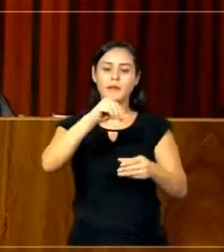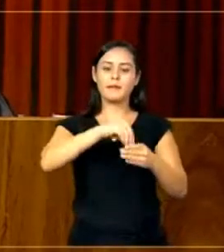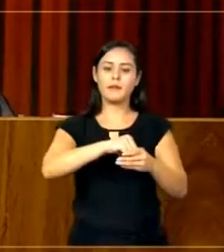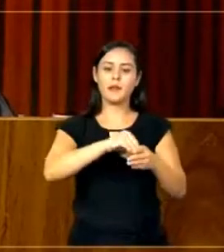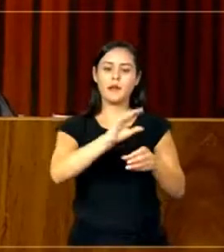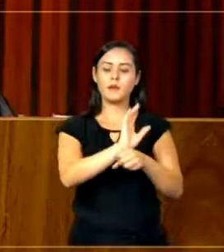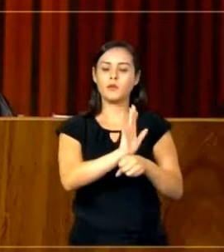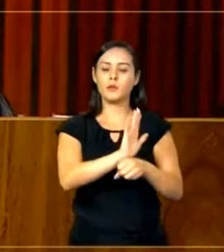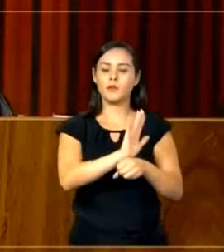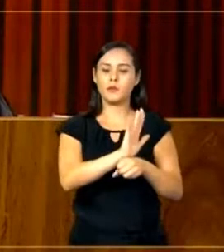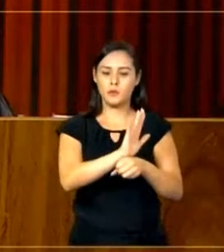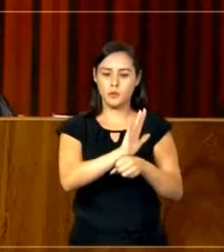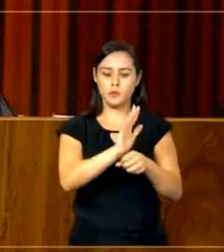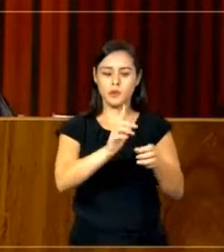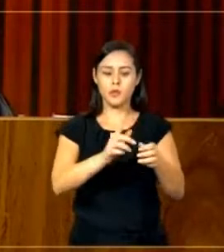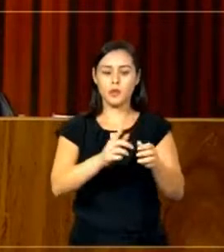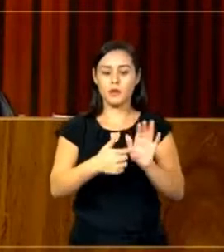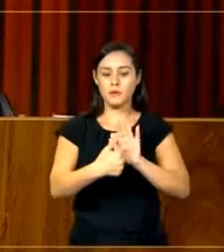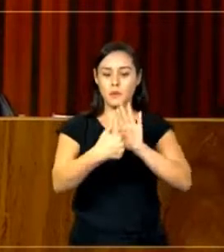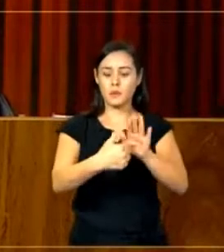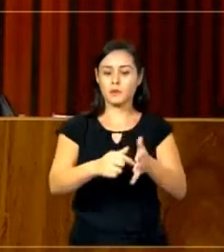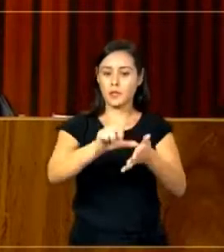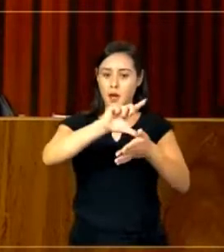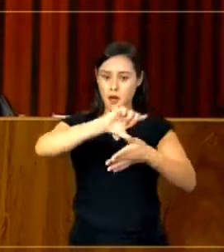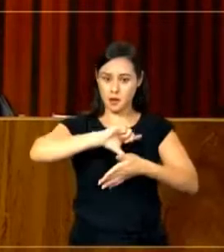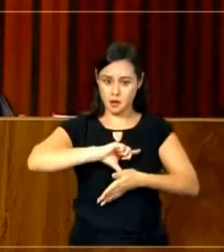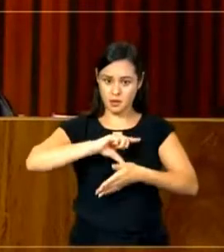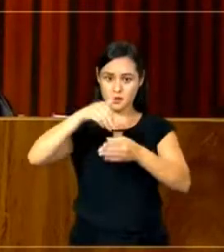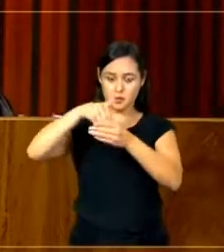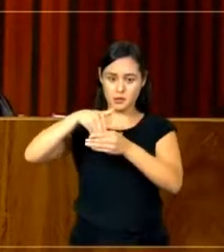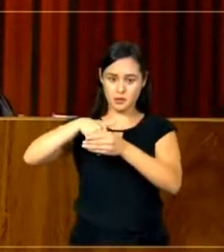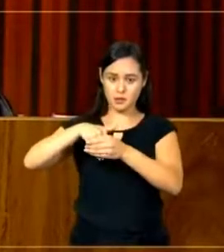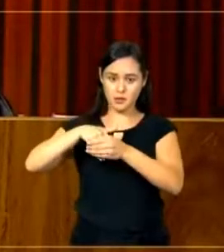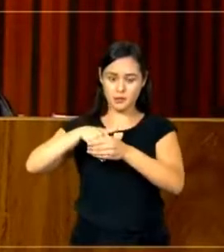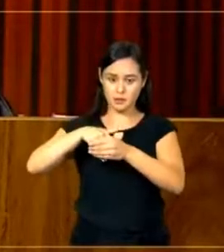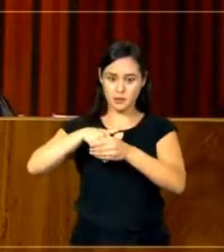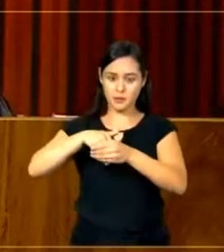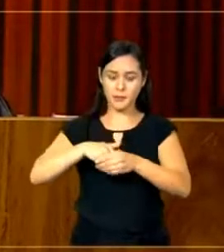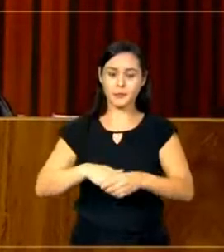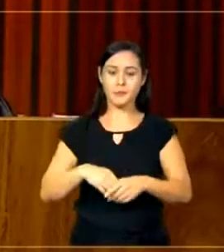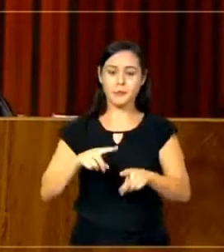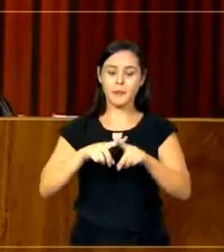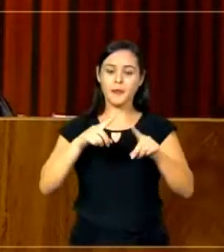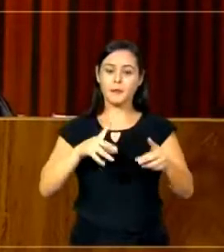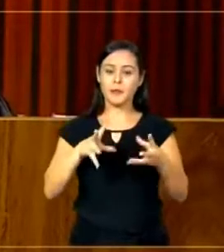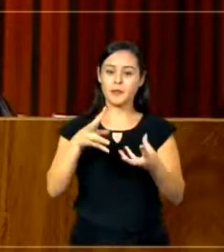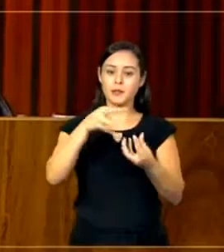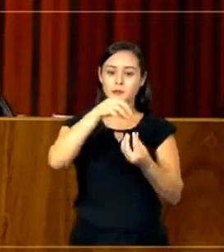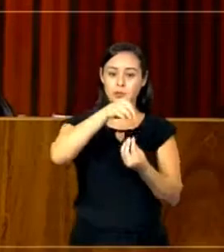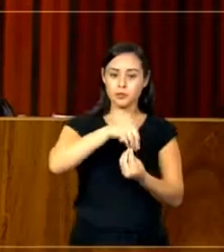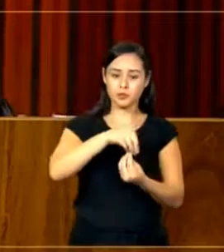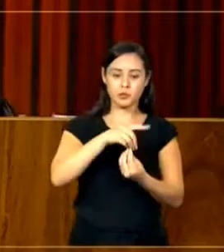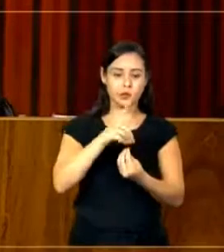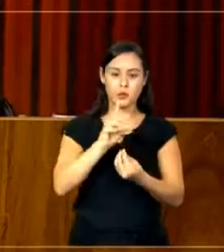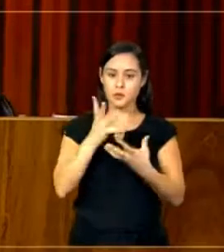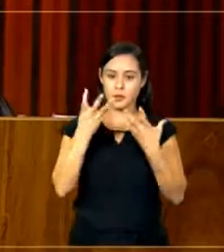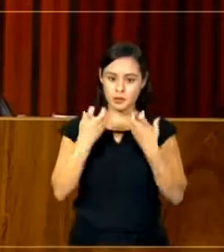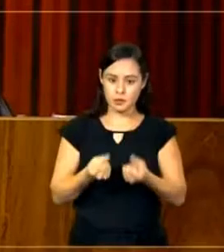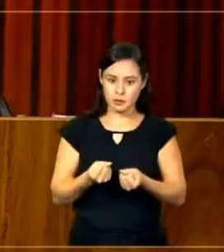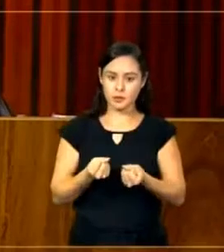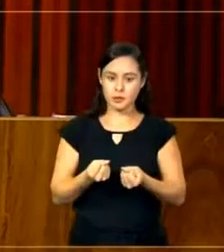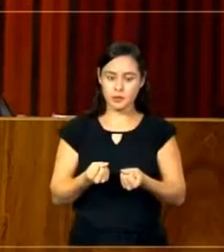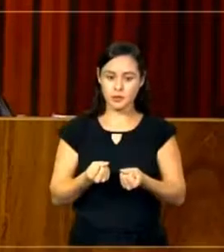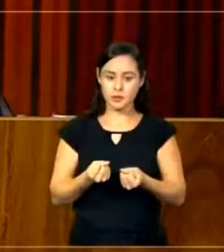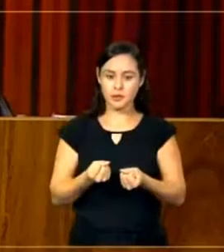vésperas da eleição presidencial. Sem que se saiba o teor da manifestação artística, não se admite, me parece, no